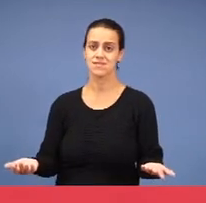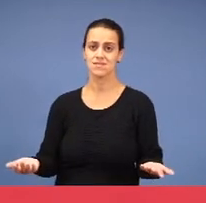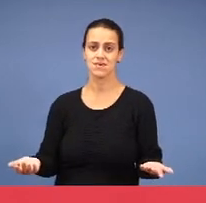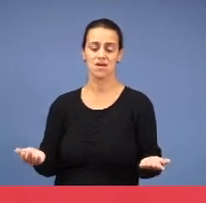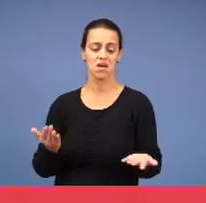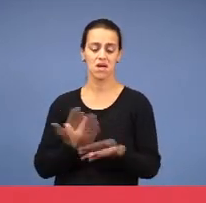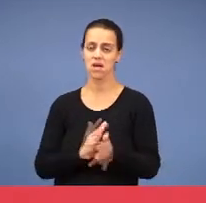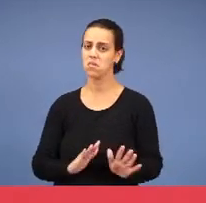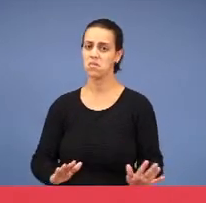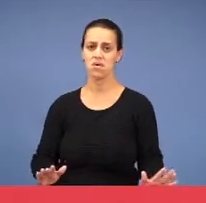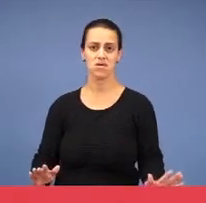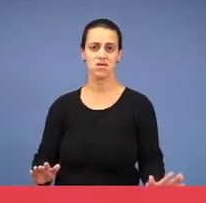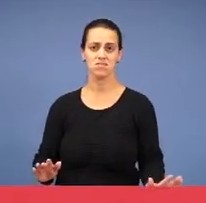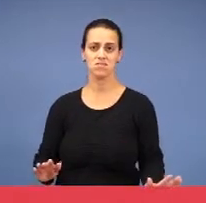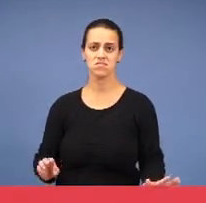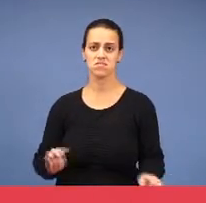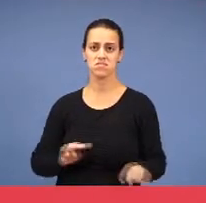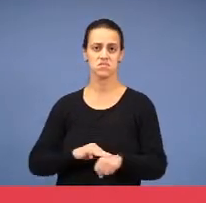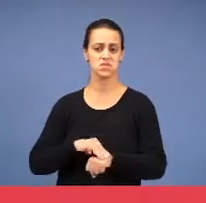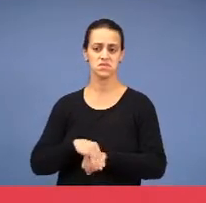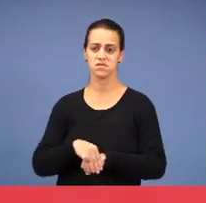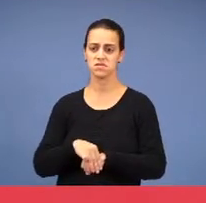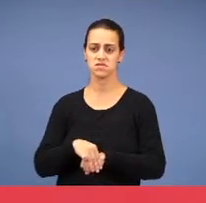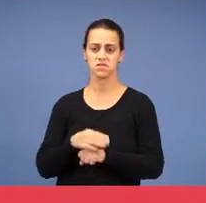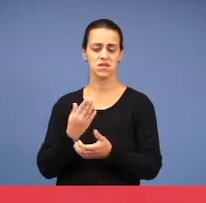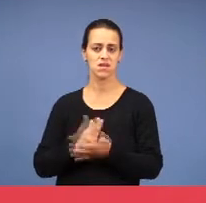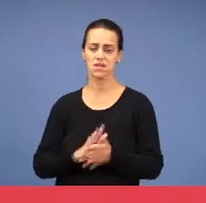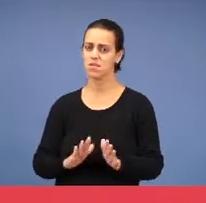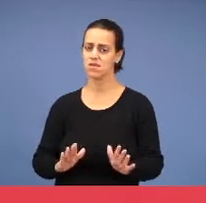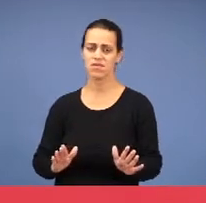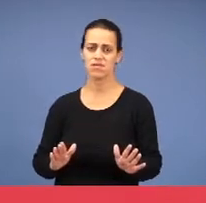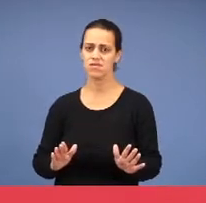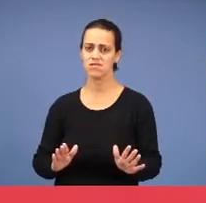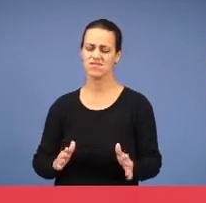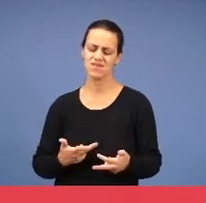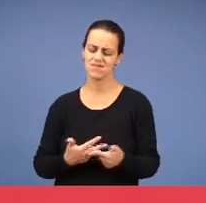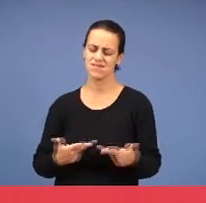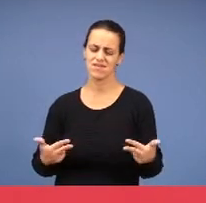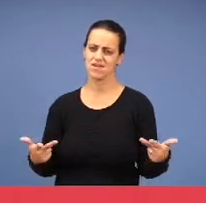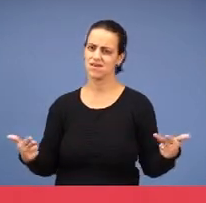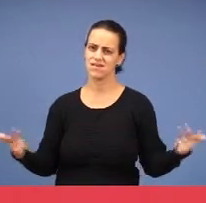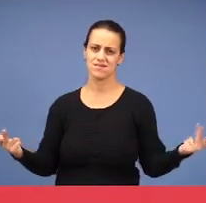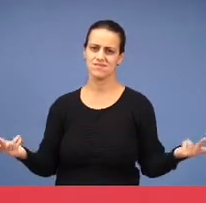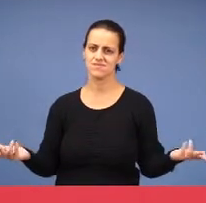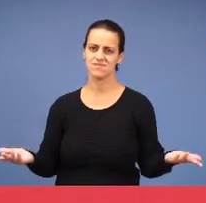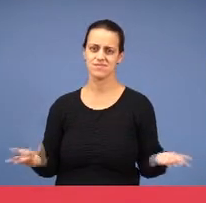ministério. Acabou o ministério. Não foi só isso, não. Uma série de coisas. Então veja aqui.